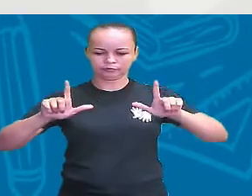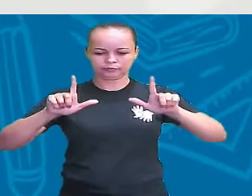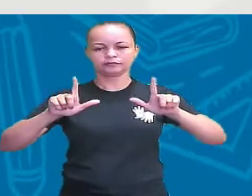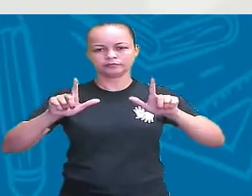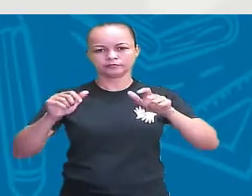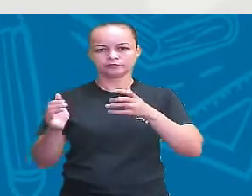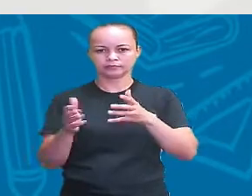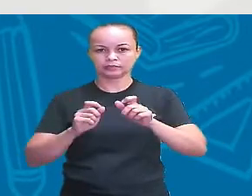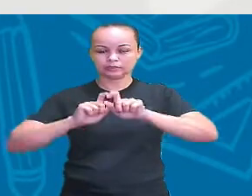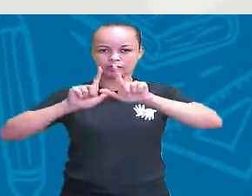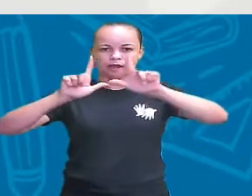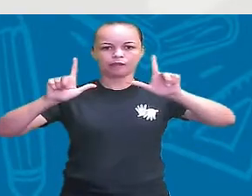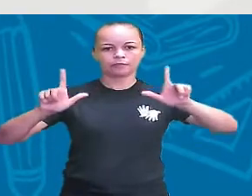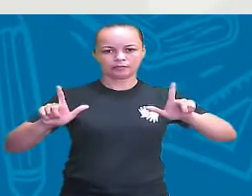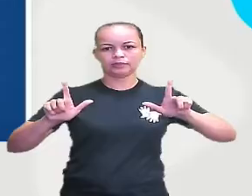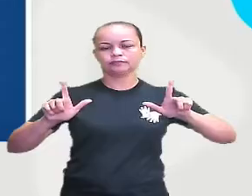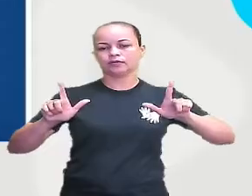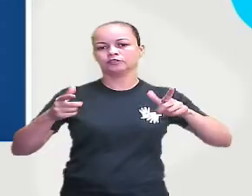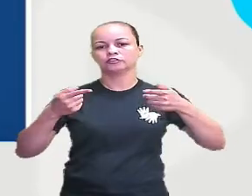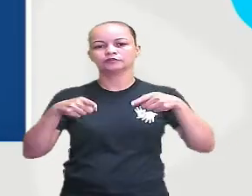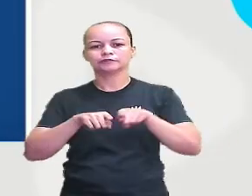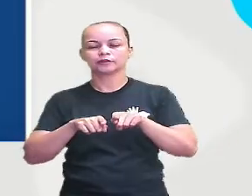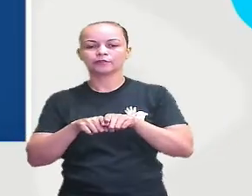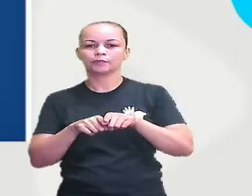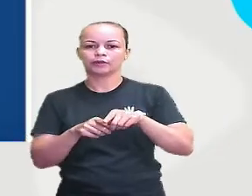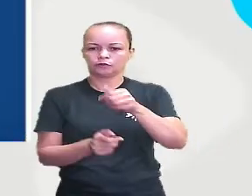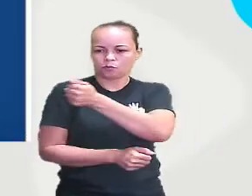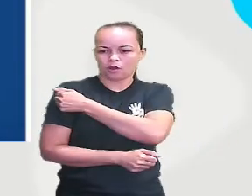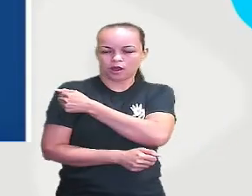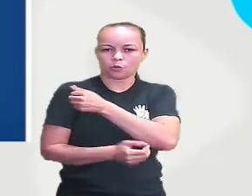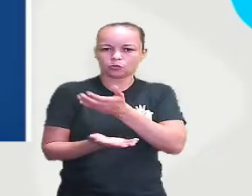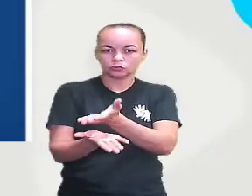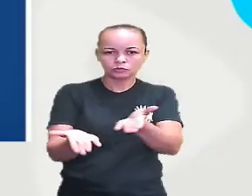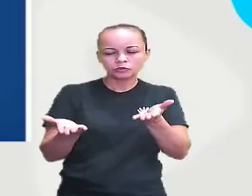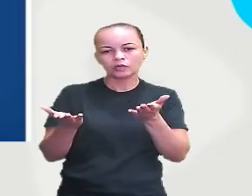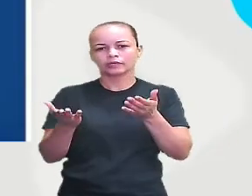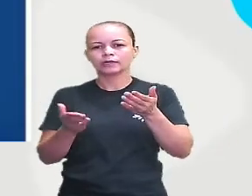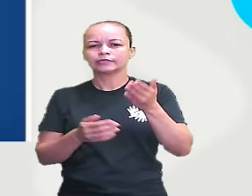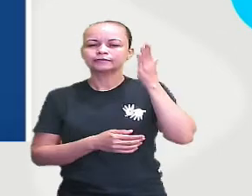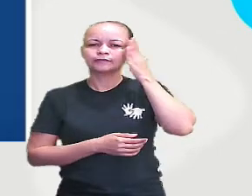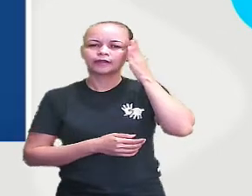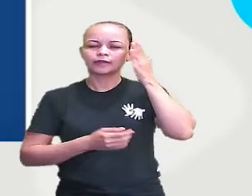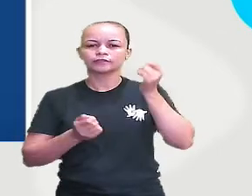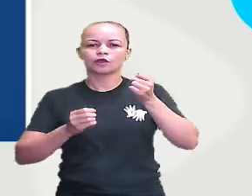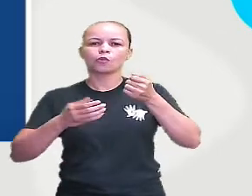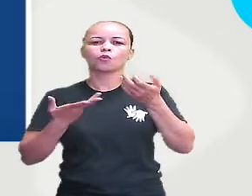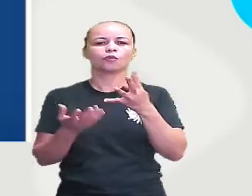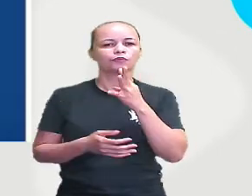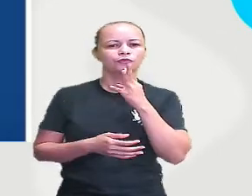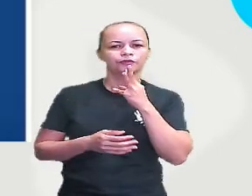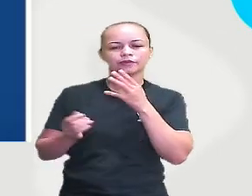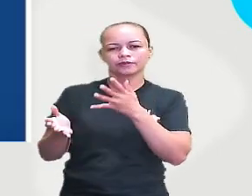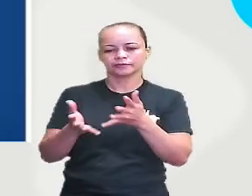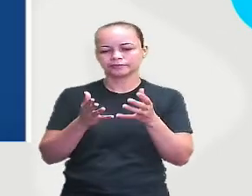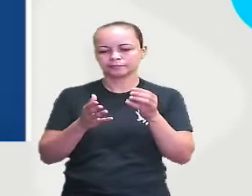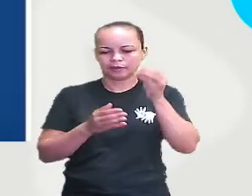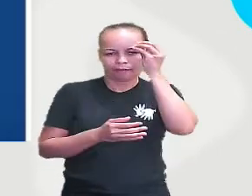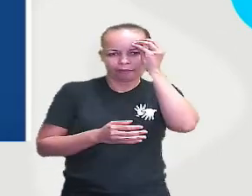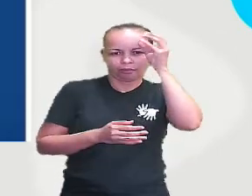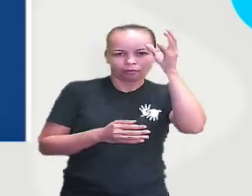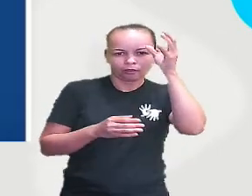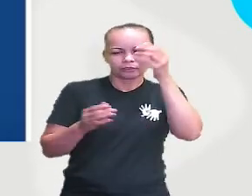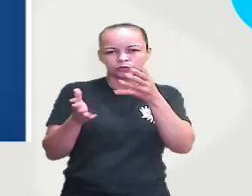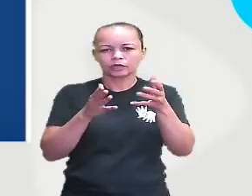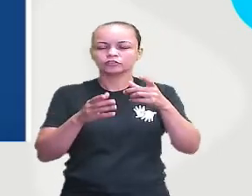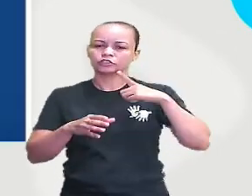pedir para que a produção abra essa imagem aí, para que o aluno possa vislumbrar, se apropriar desse conhecimento, que é o quê? Como a gente falou anteriormente, a gente tem o quê? A